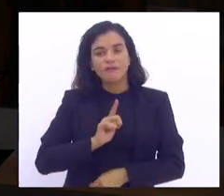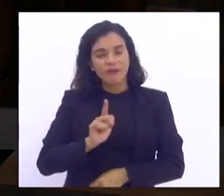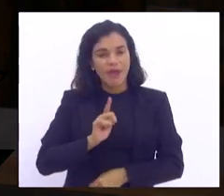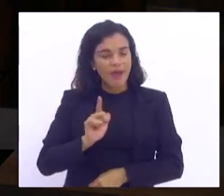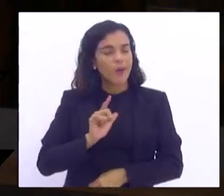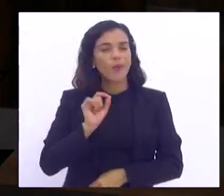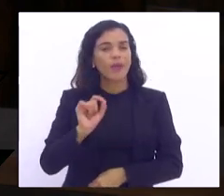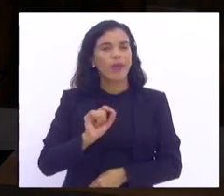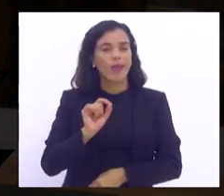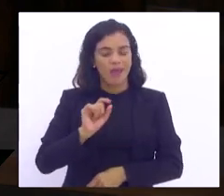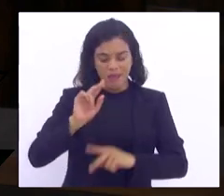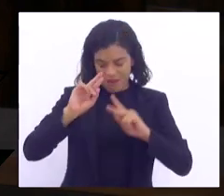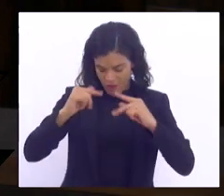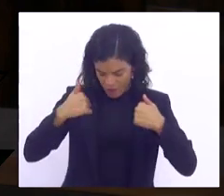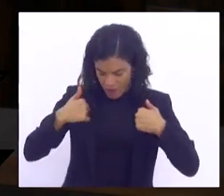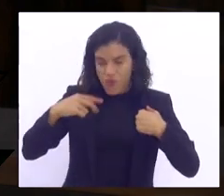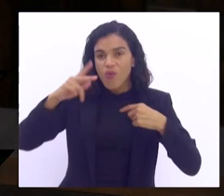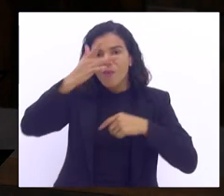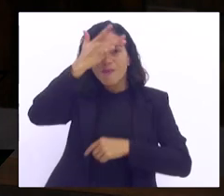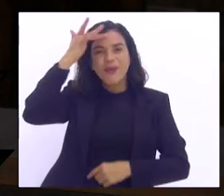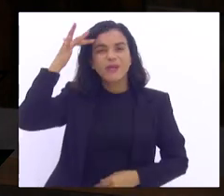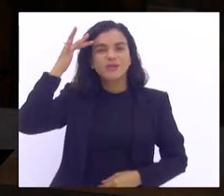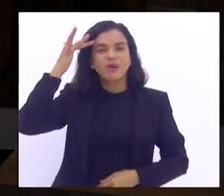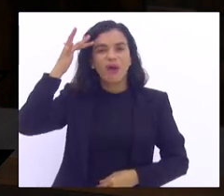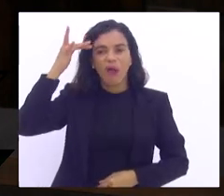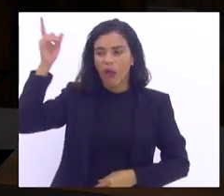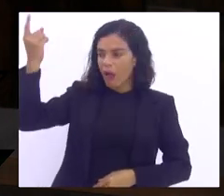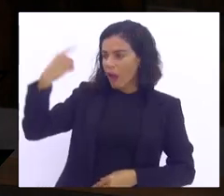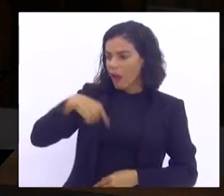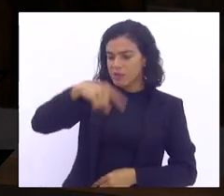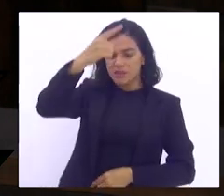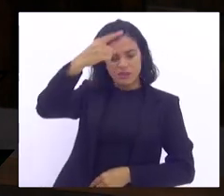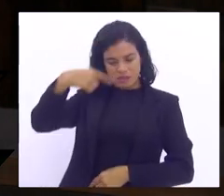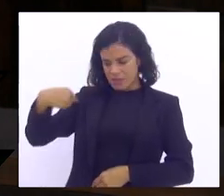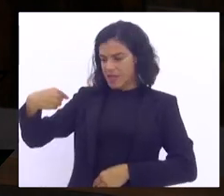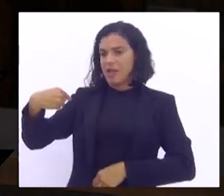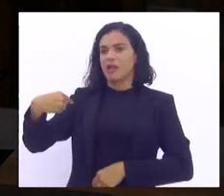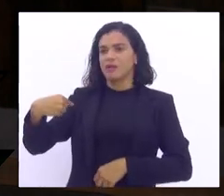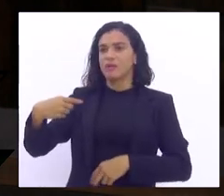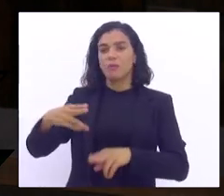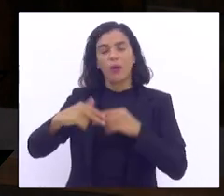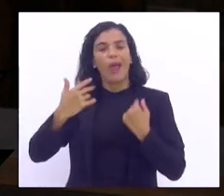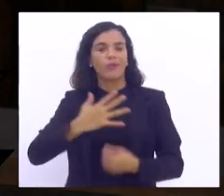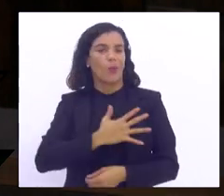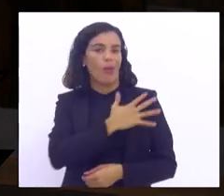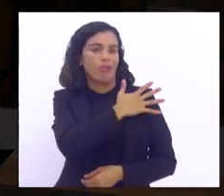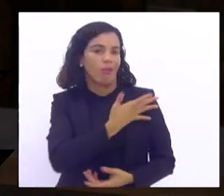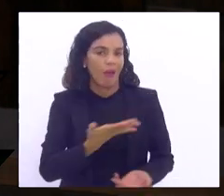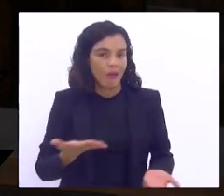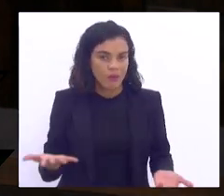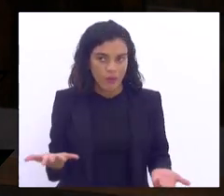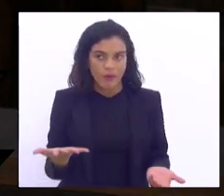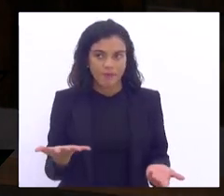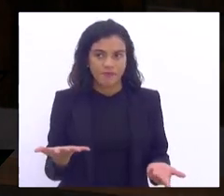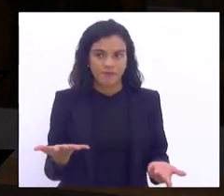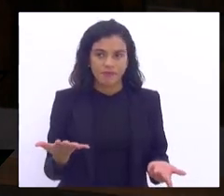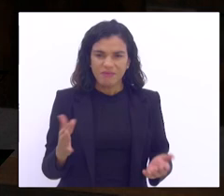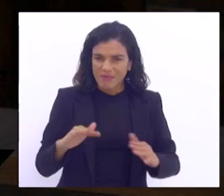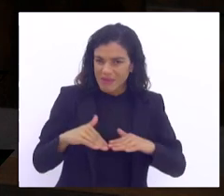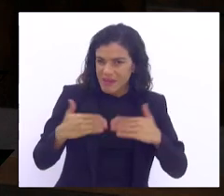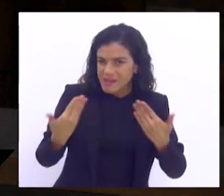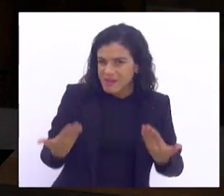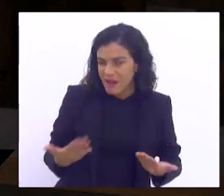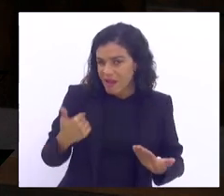status de pessoa cancelado arbitrariamente por um tirano qualquer. Será, senhores, que eu